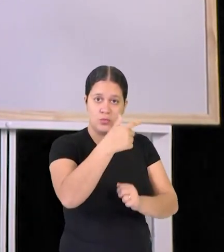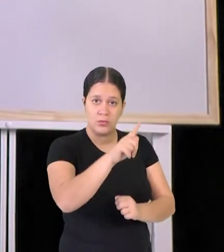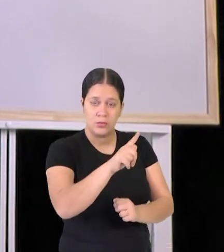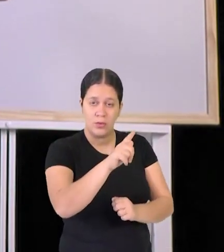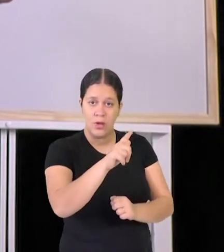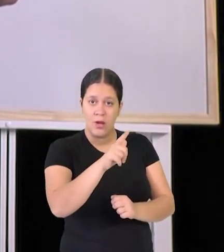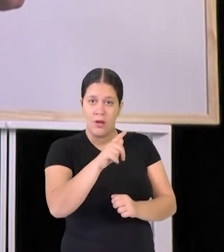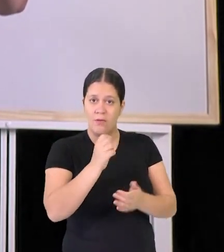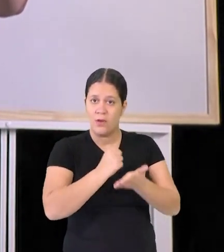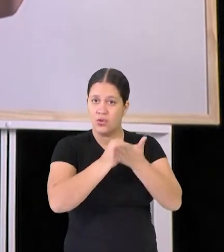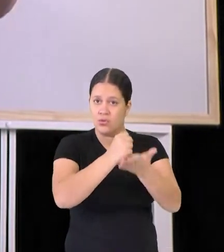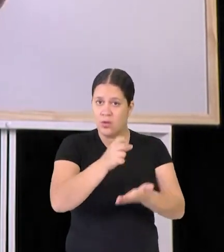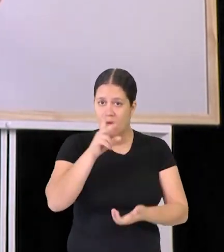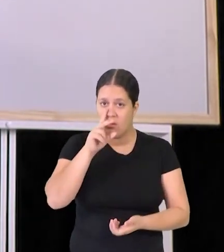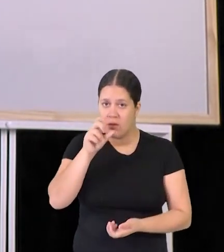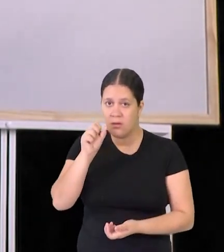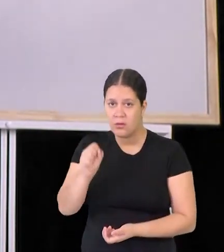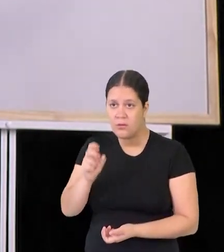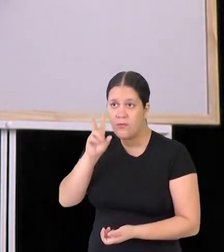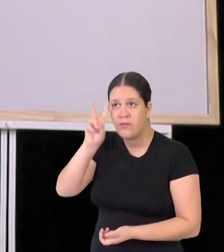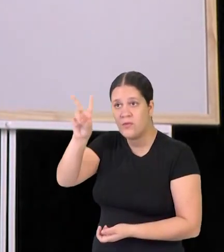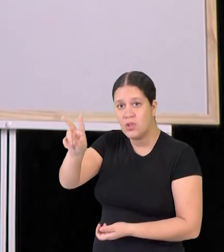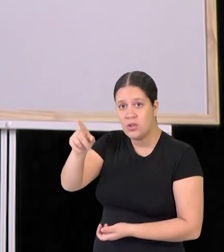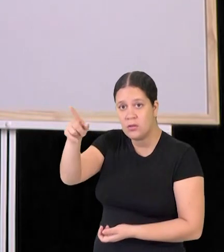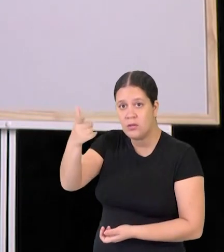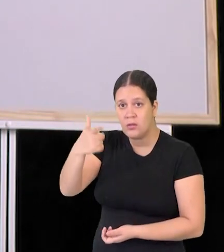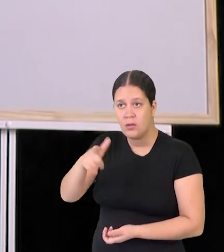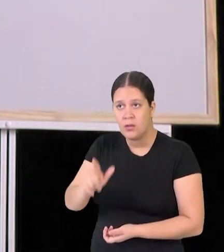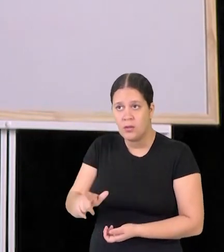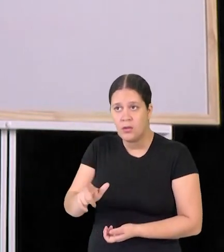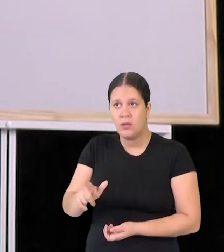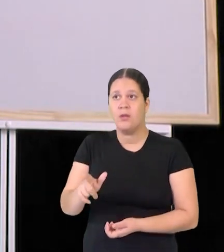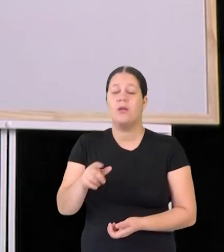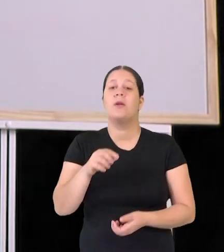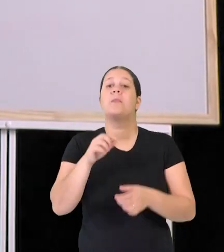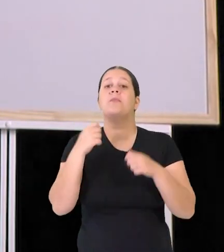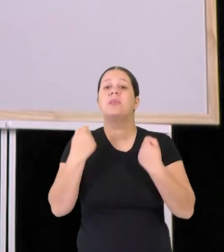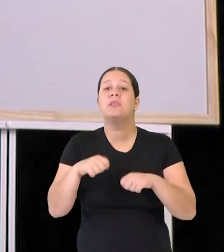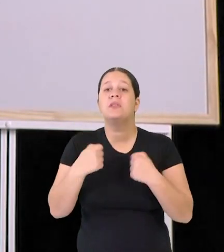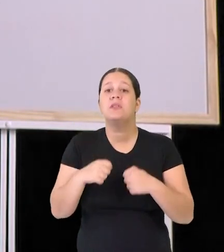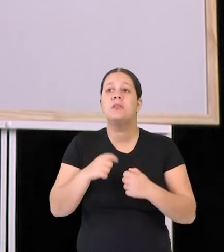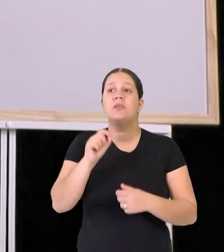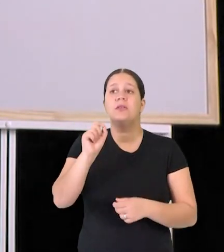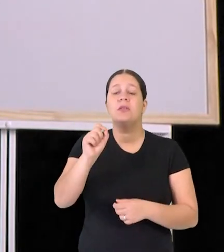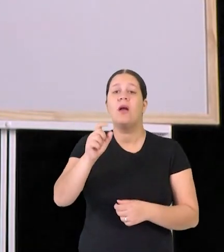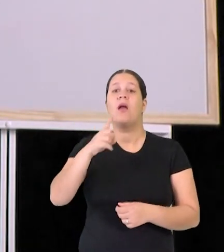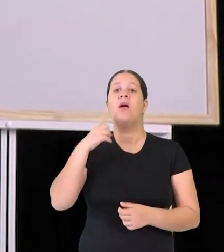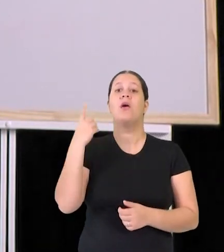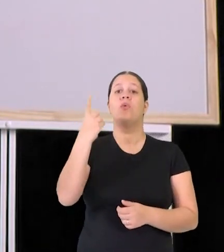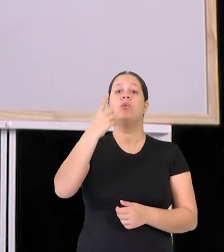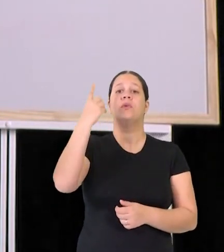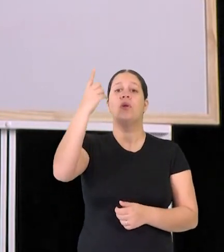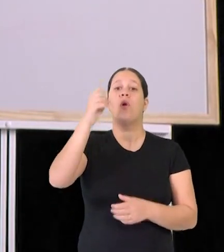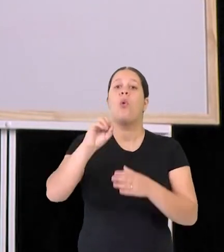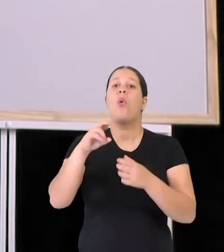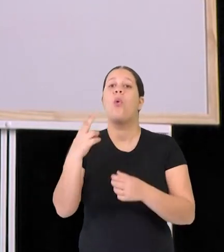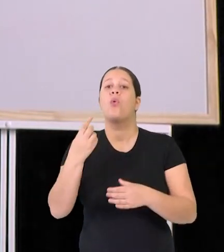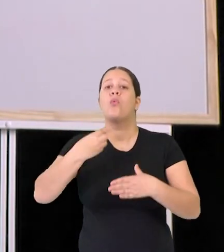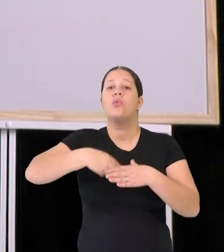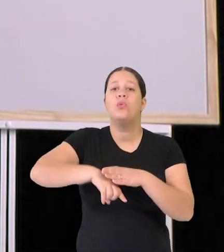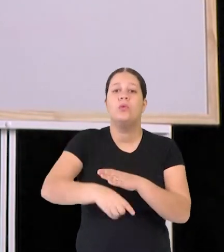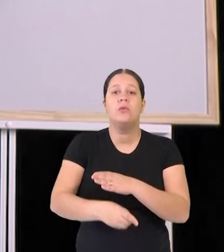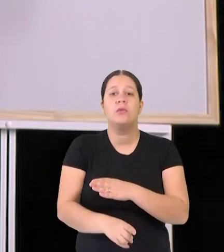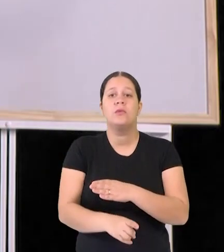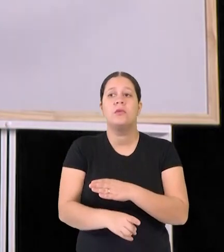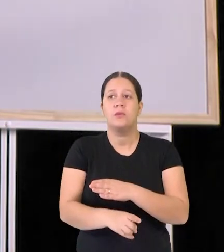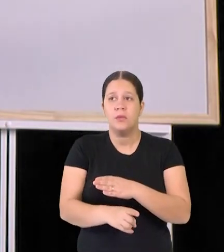vai influenciar na pressão? Olha aqui, novamente. A pressão depende de quê? Da altura ou a profundidade.